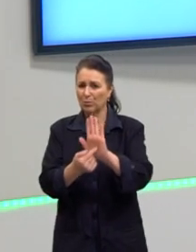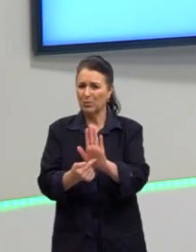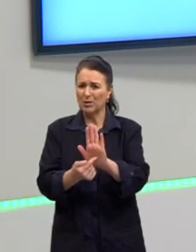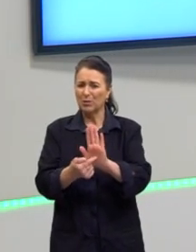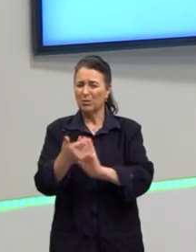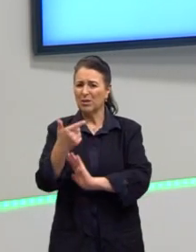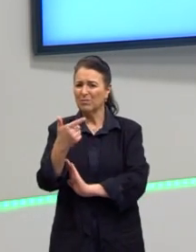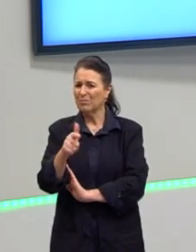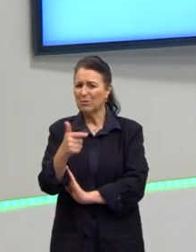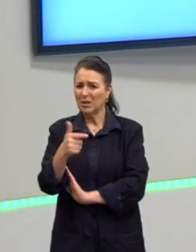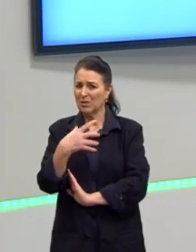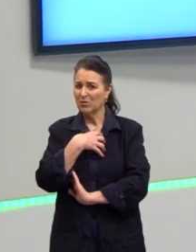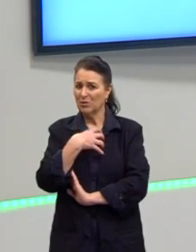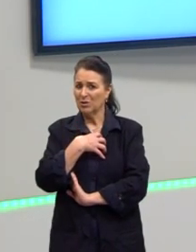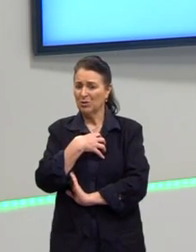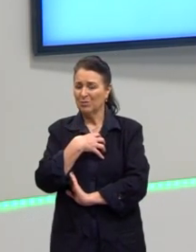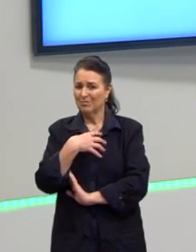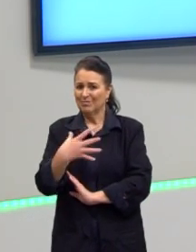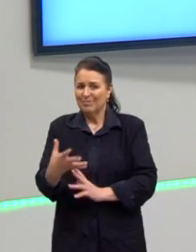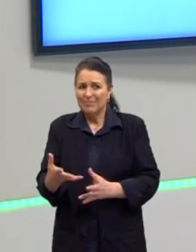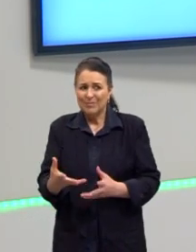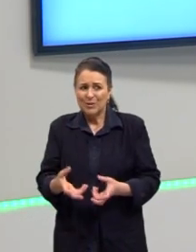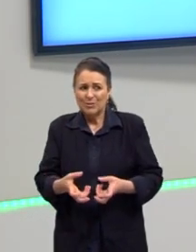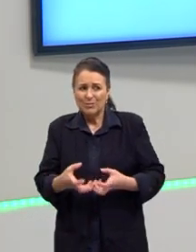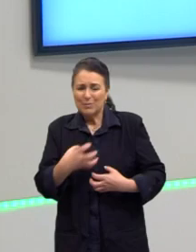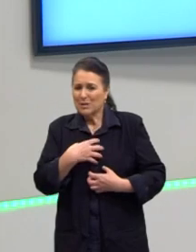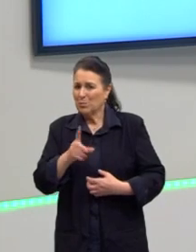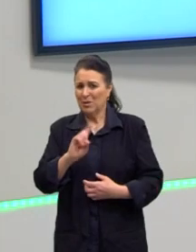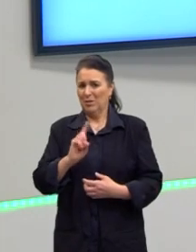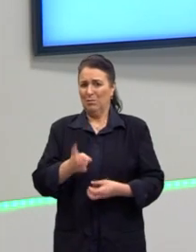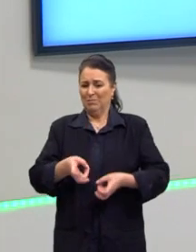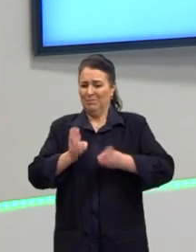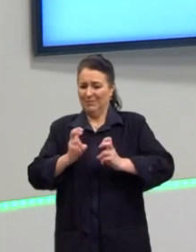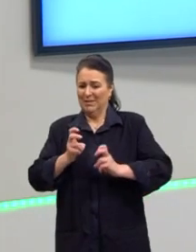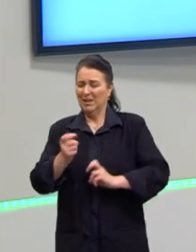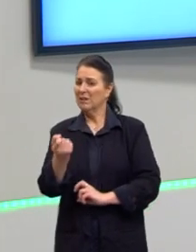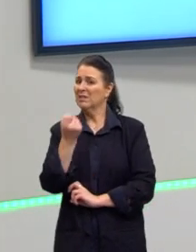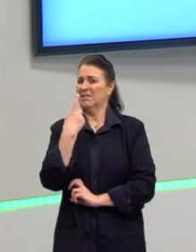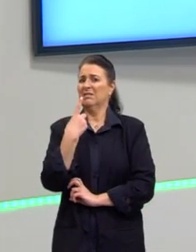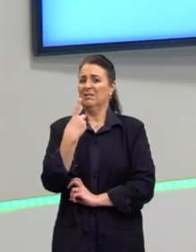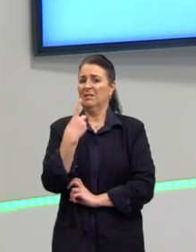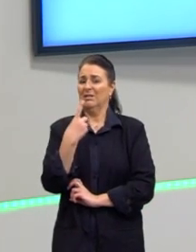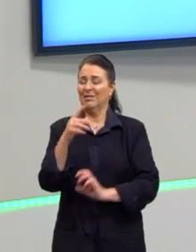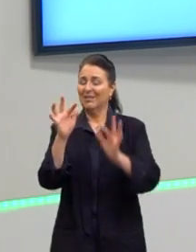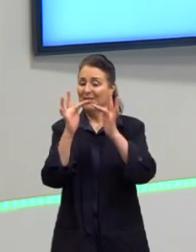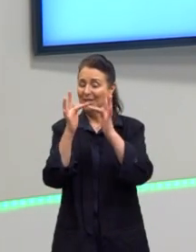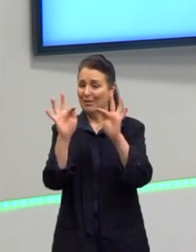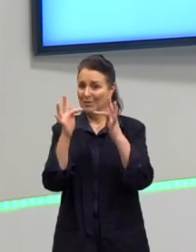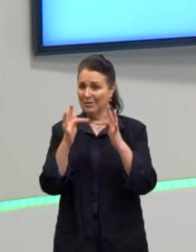não faz sentido porque não sou legal né fica muito estranho OK